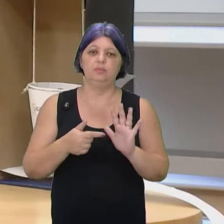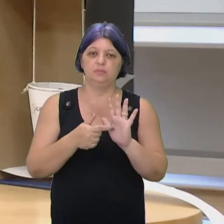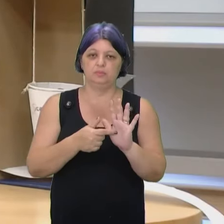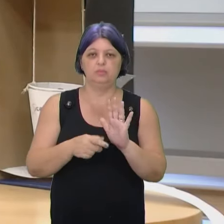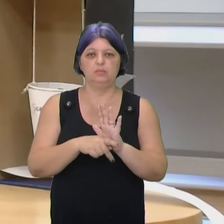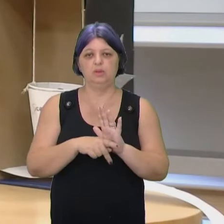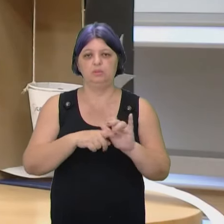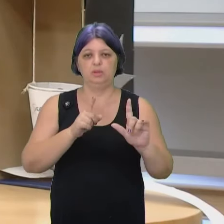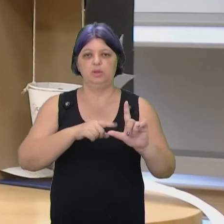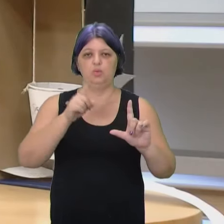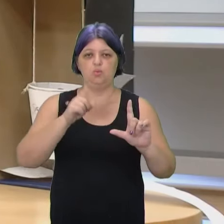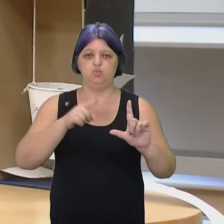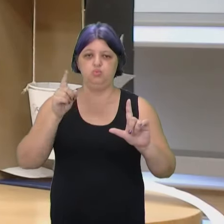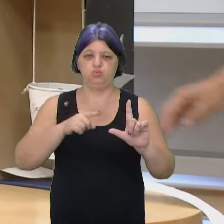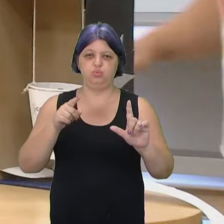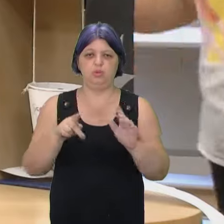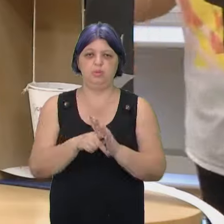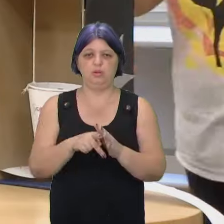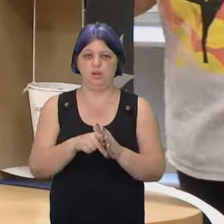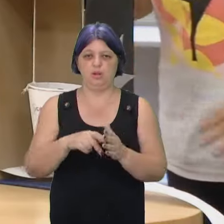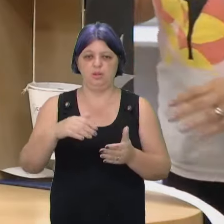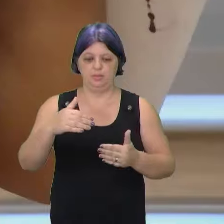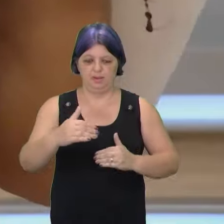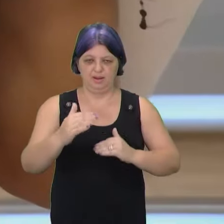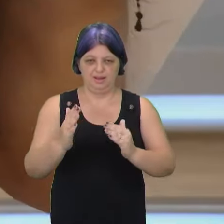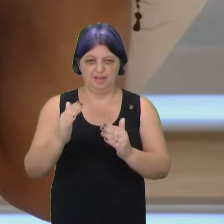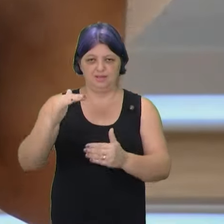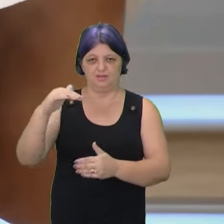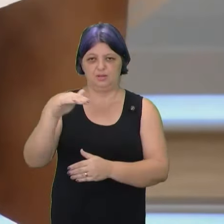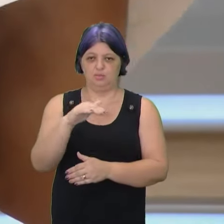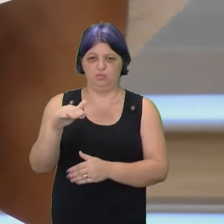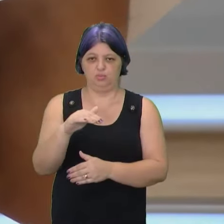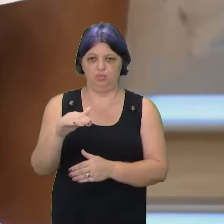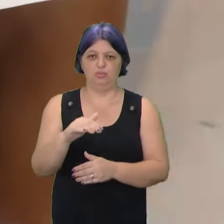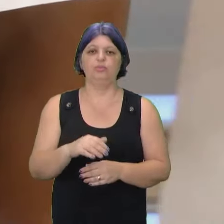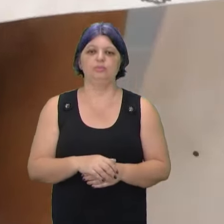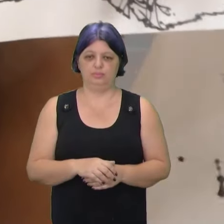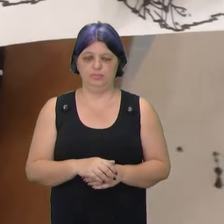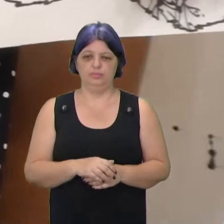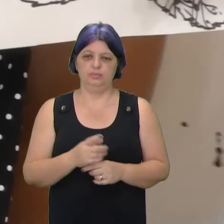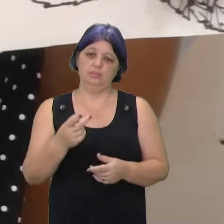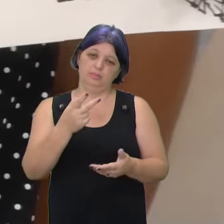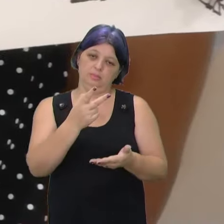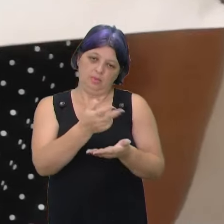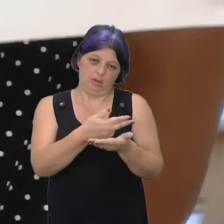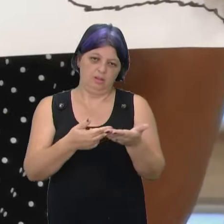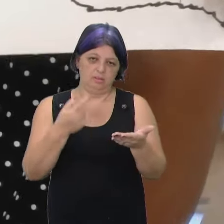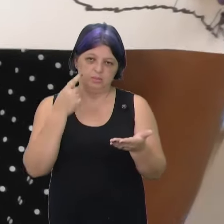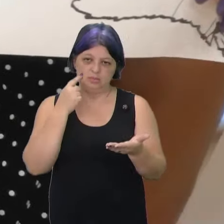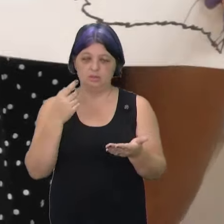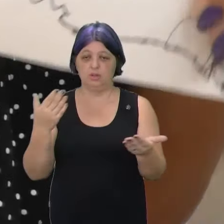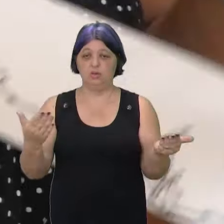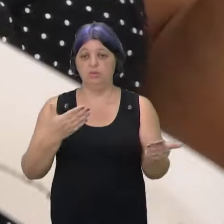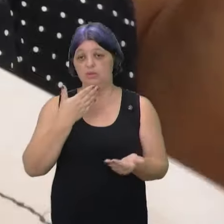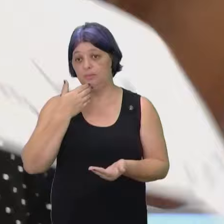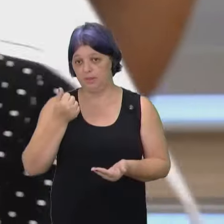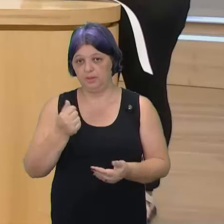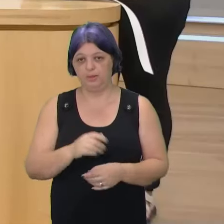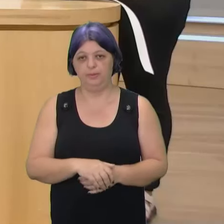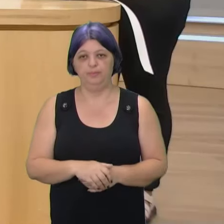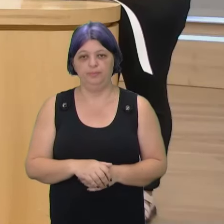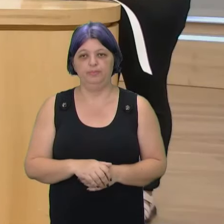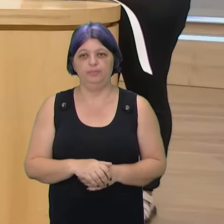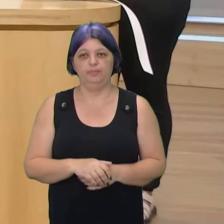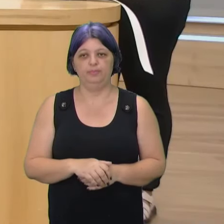onda sísmica, um balanço nessa caixinha que a gente fez e dei um desenho aqui. Vamos ver se a gente consegue fazer um desenho melhor que esse, agora